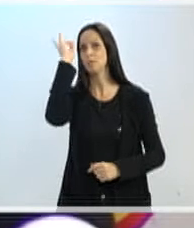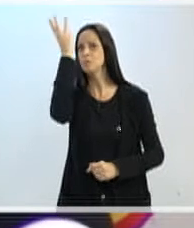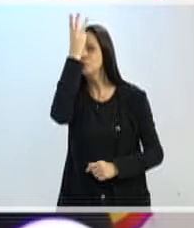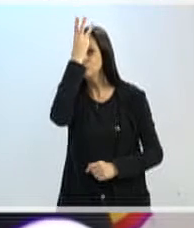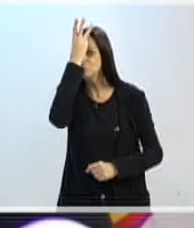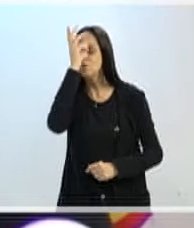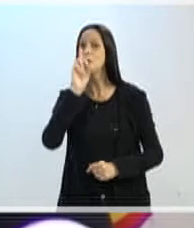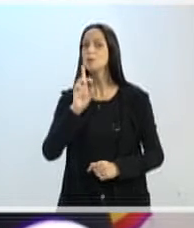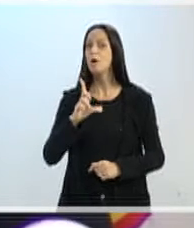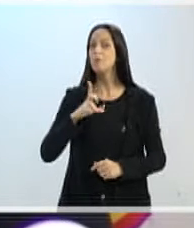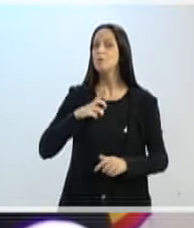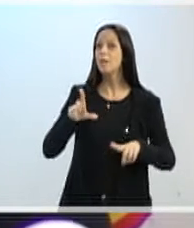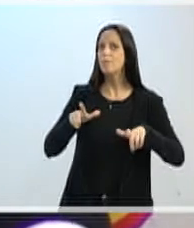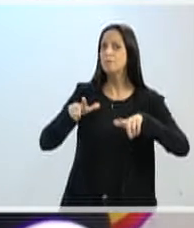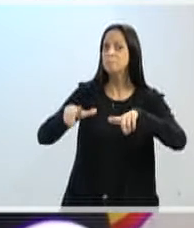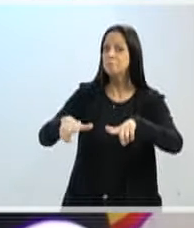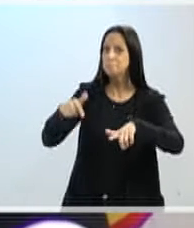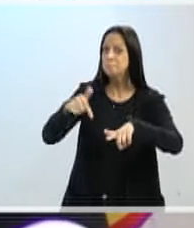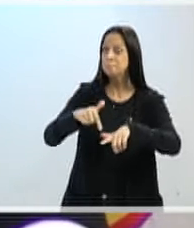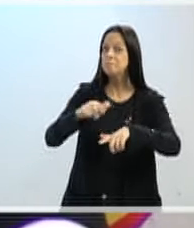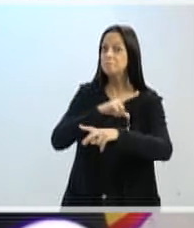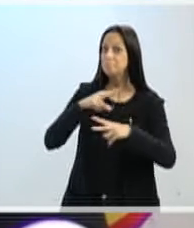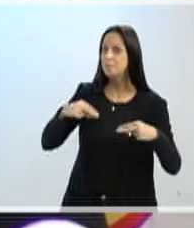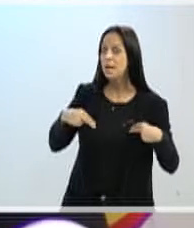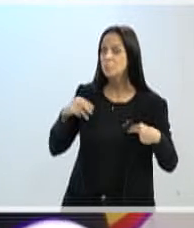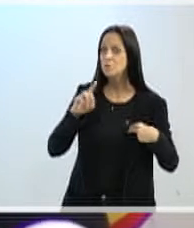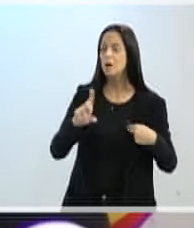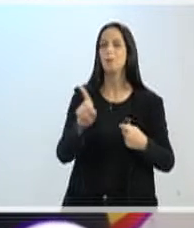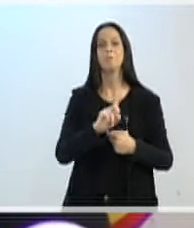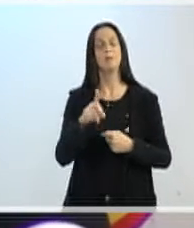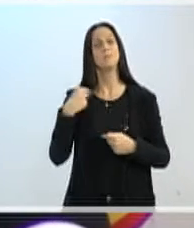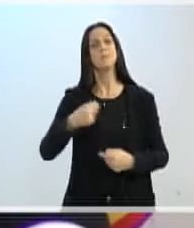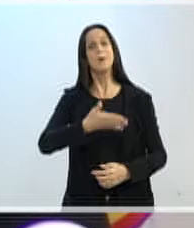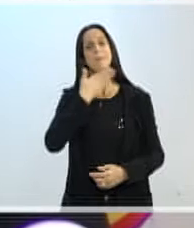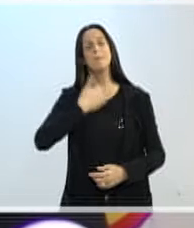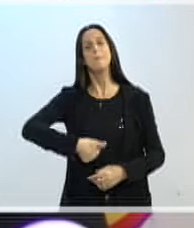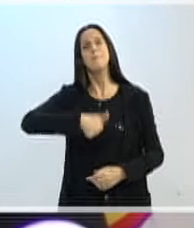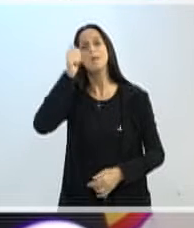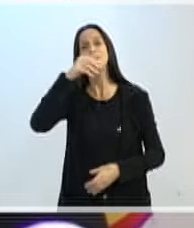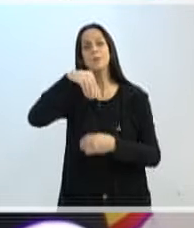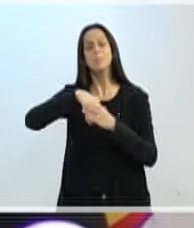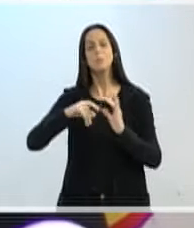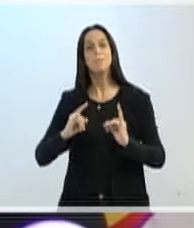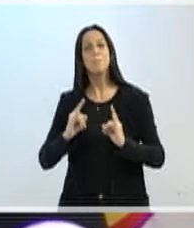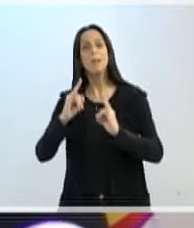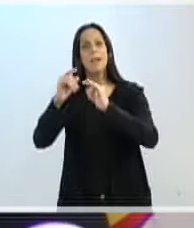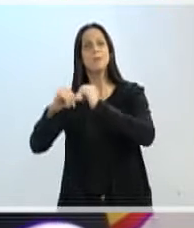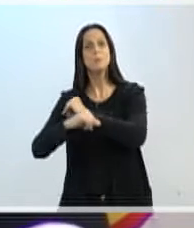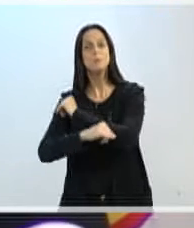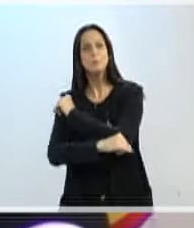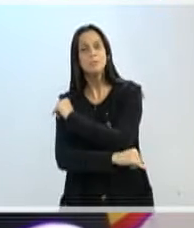título. Precisamos viabilizar a infraestrutura necessária para o acompanhamento de